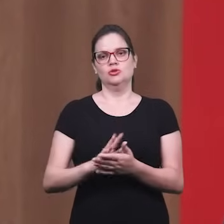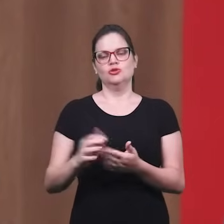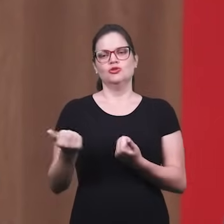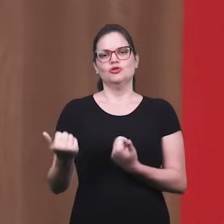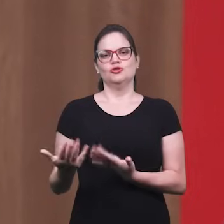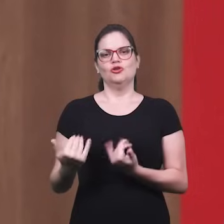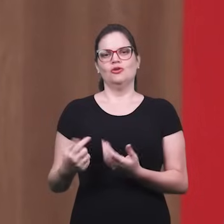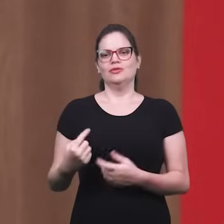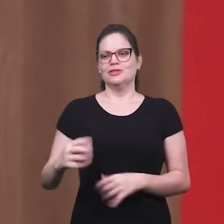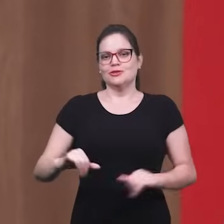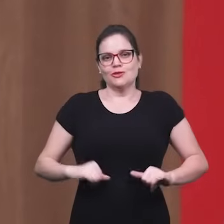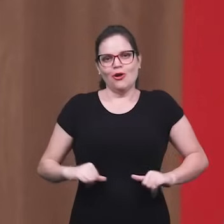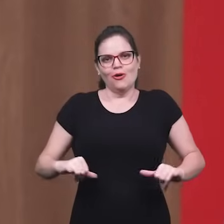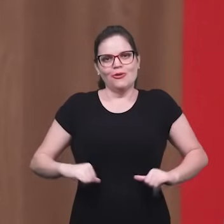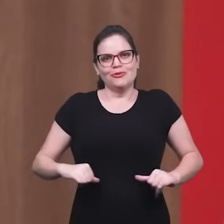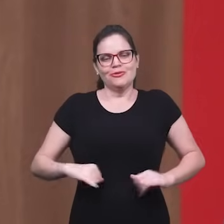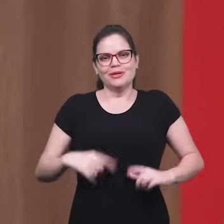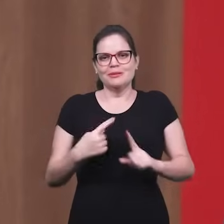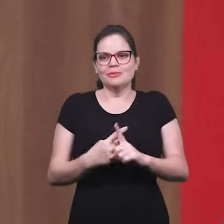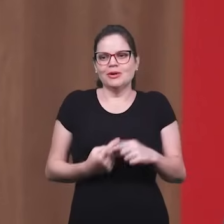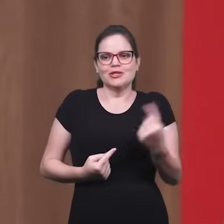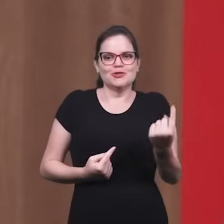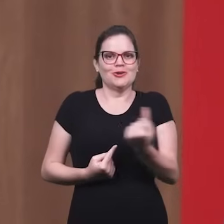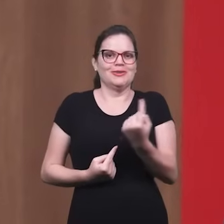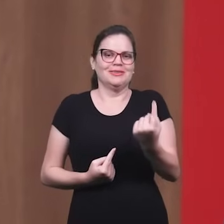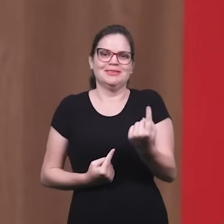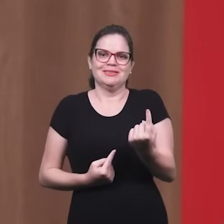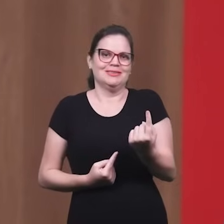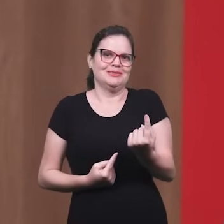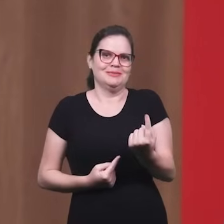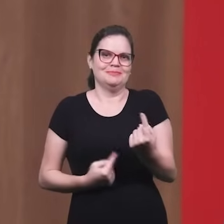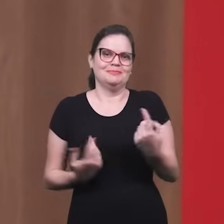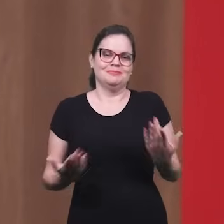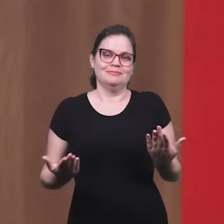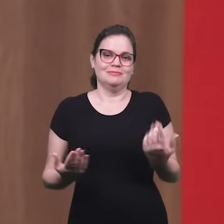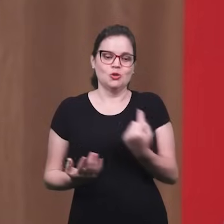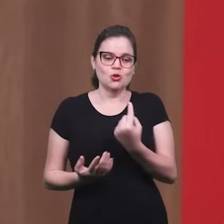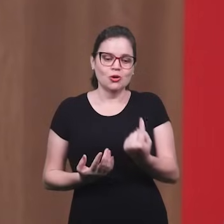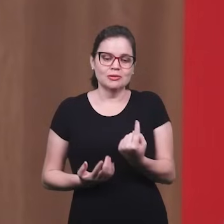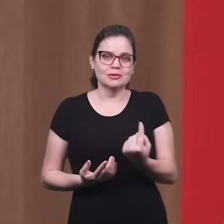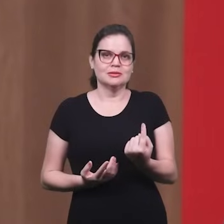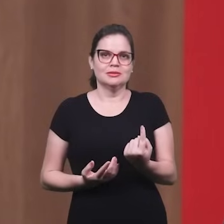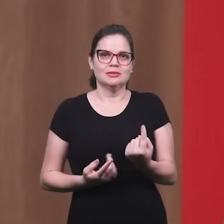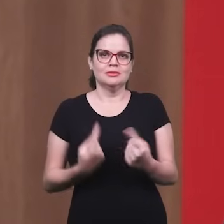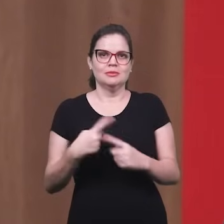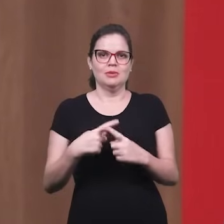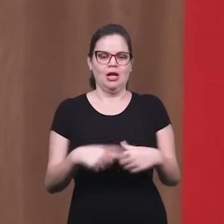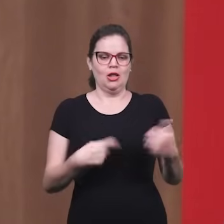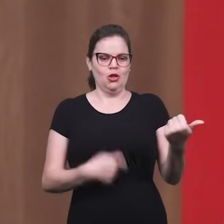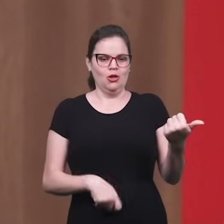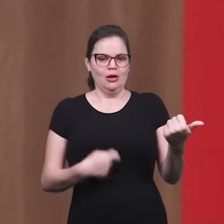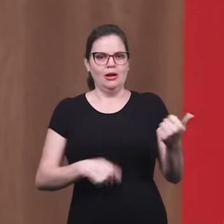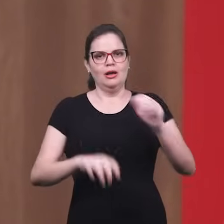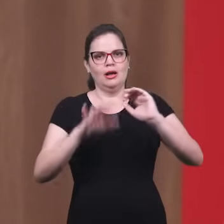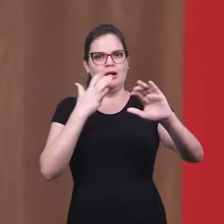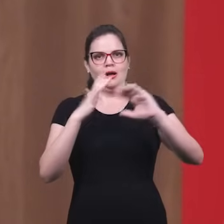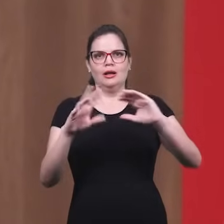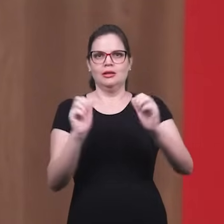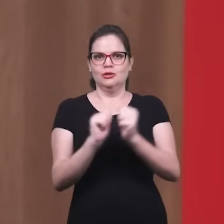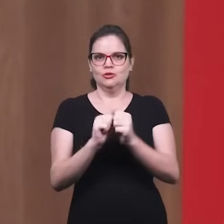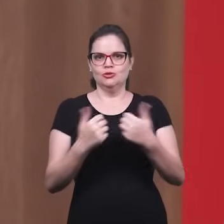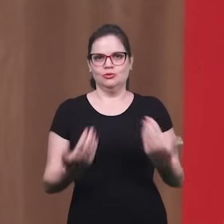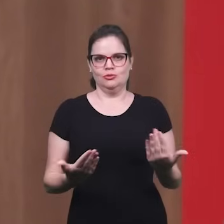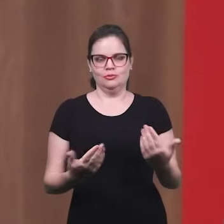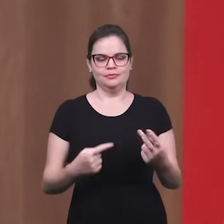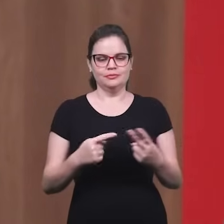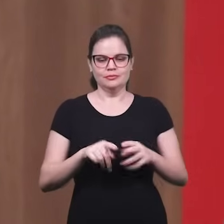são sozinhos, até estávamos conversando há pouco, tem jovens que tocam violão e canta.